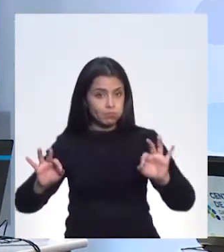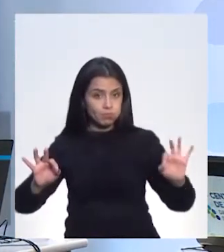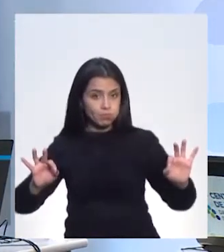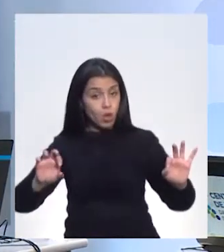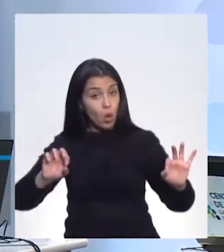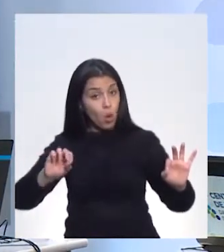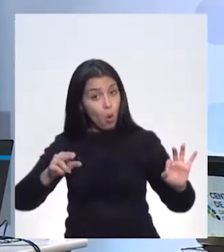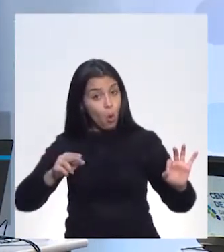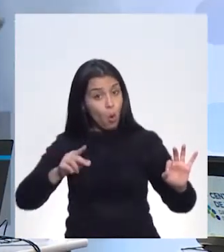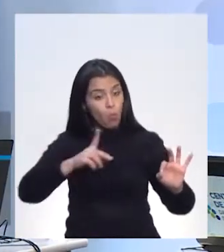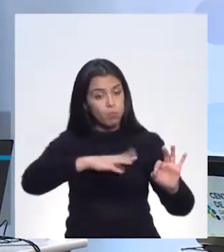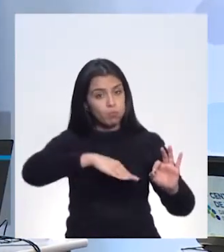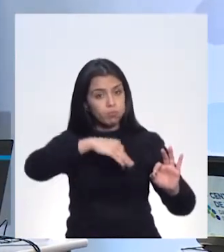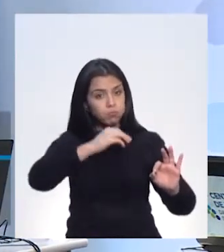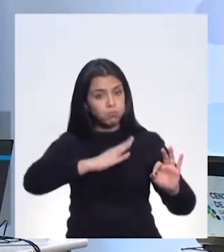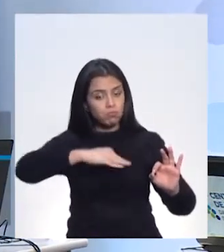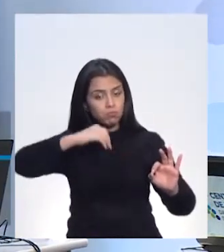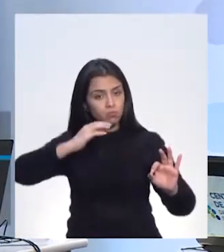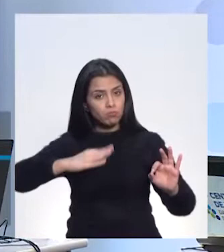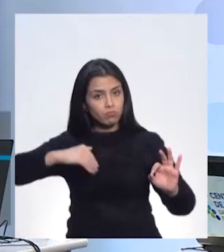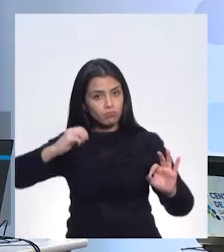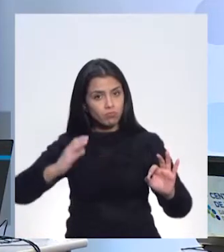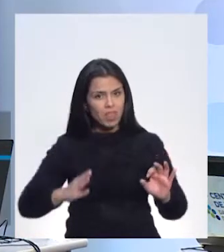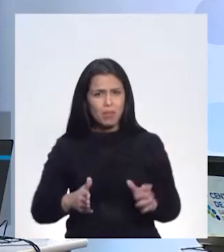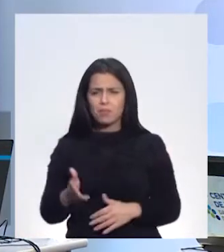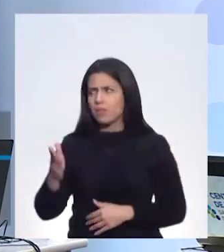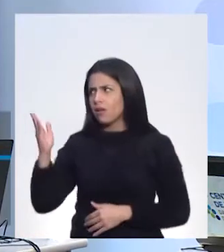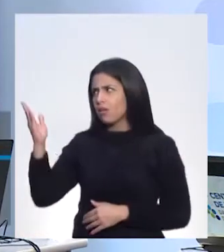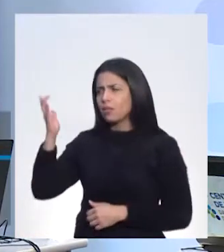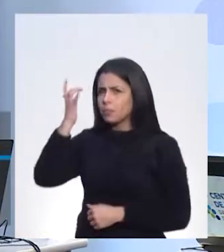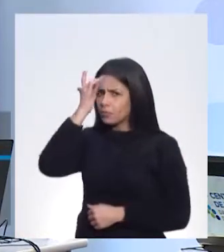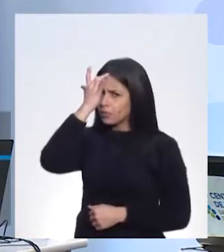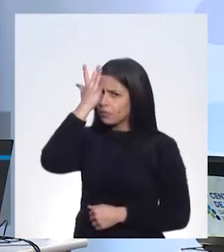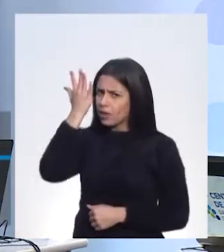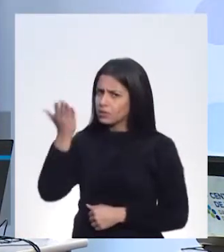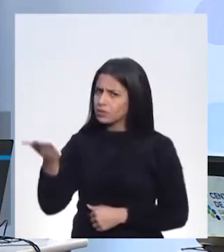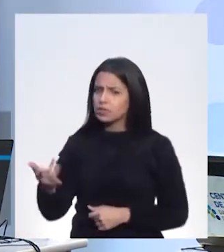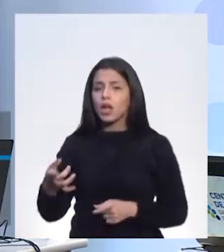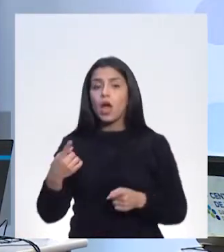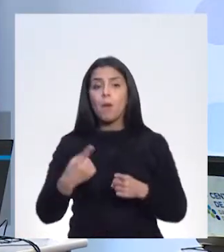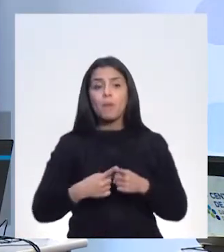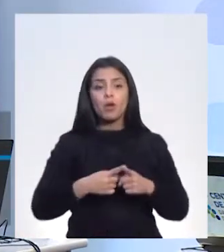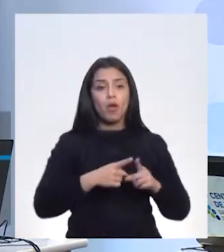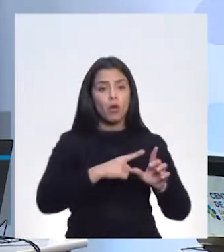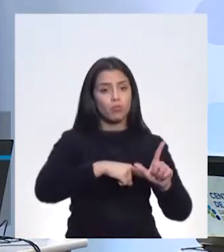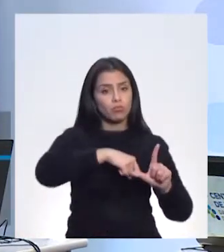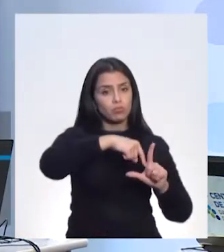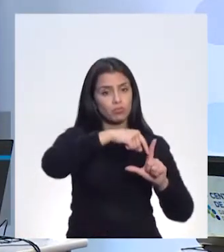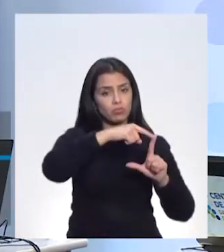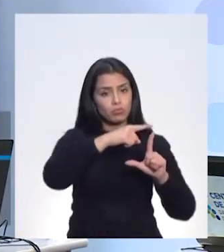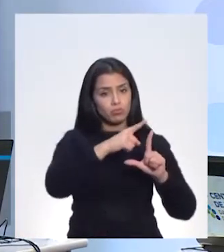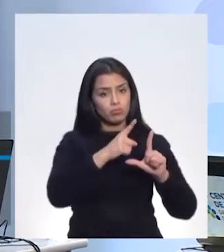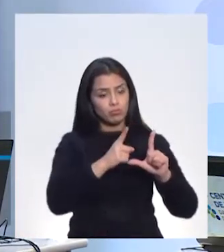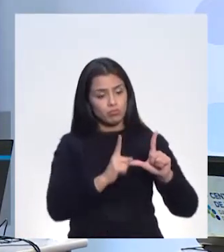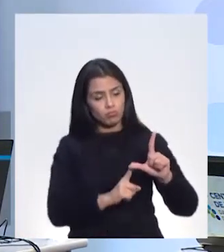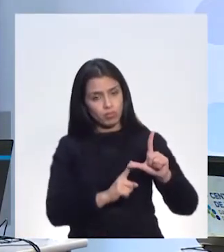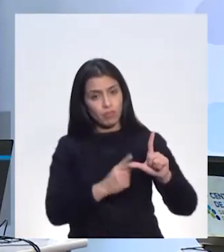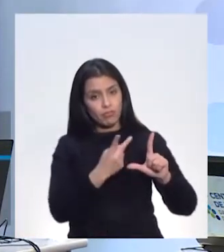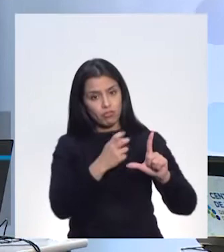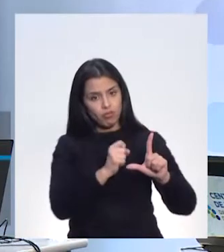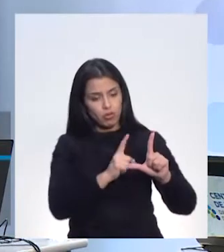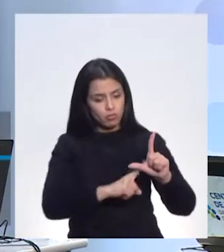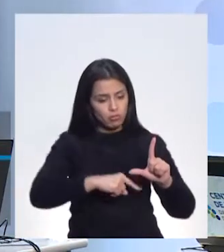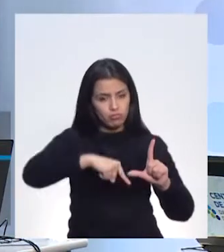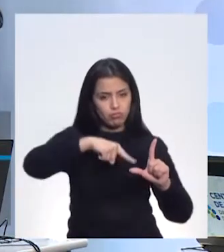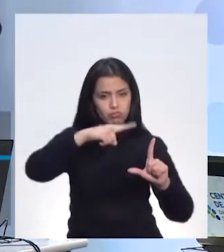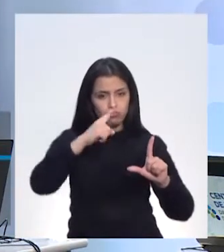de uma curva inteira. Mas está muito fácil, né, gente? Porque, olha, uma curvinha inteira, 28. Mais uma